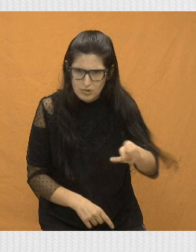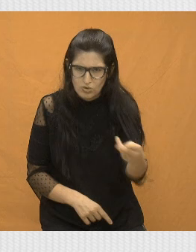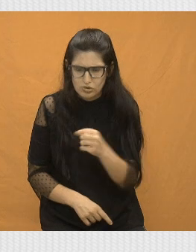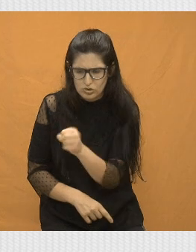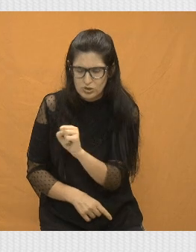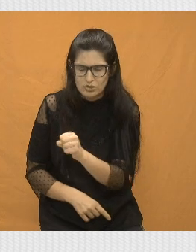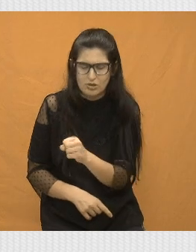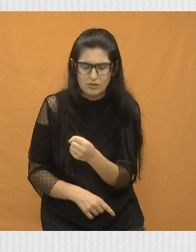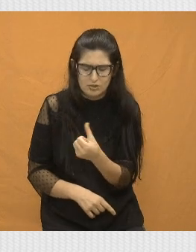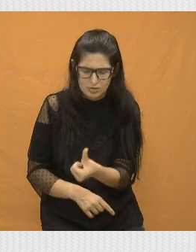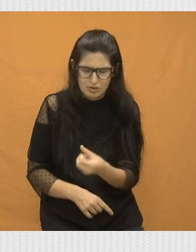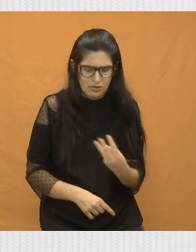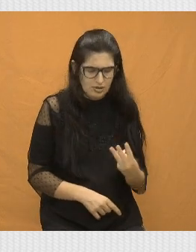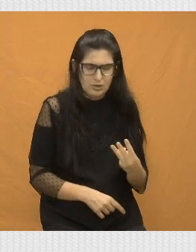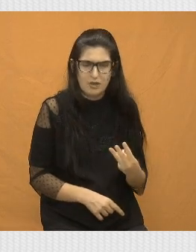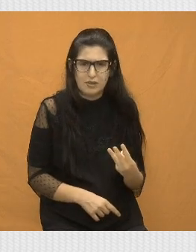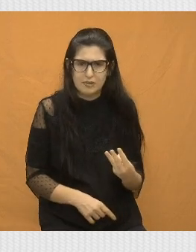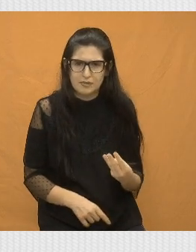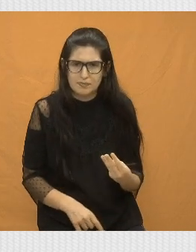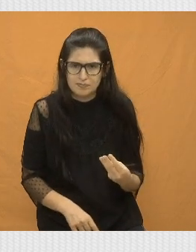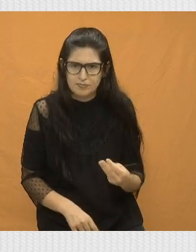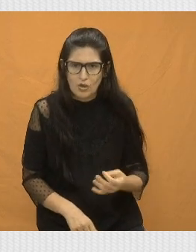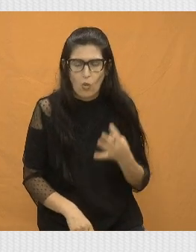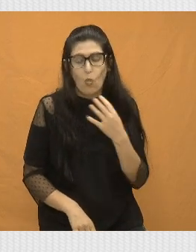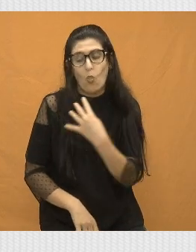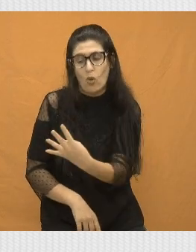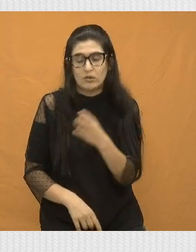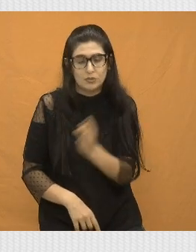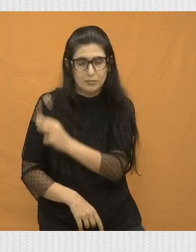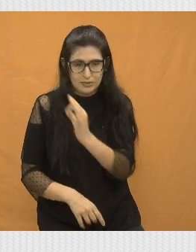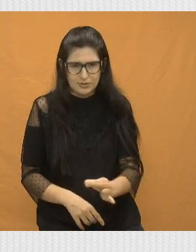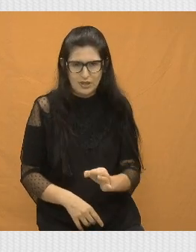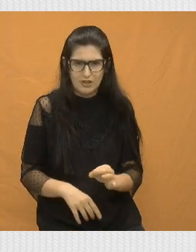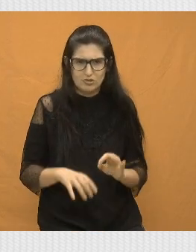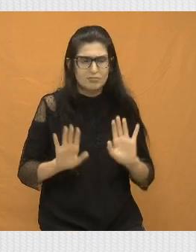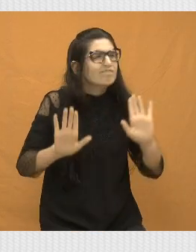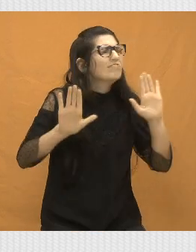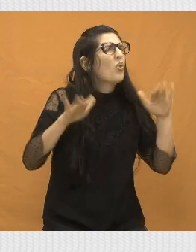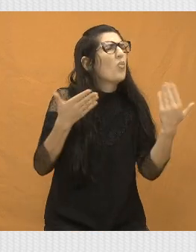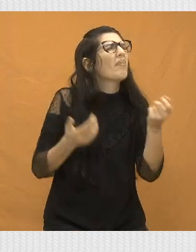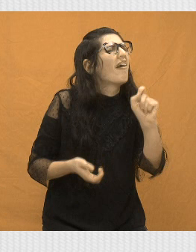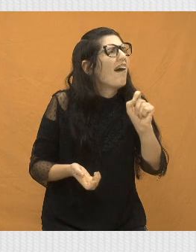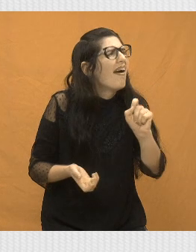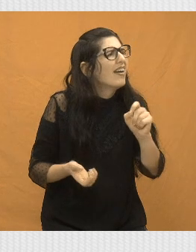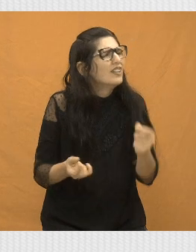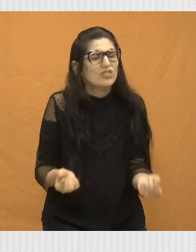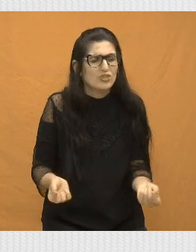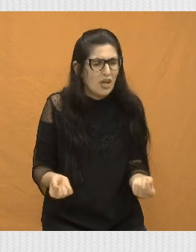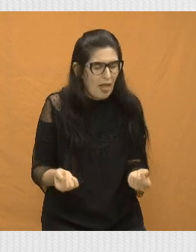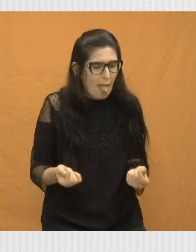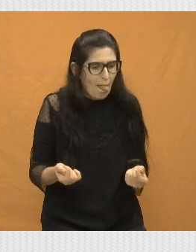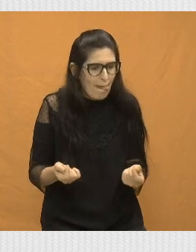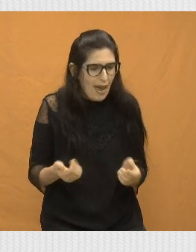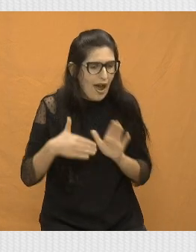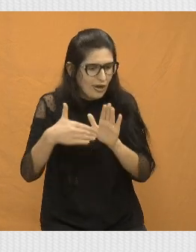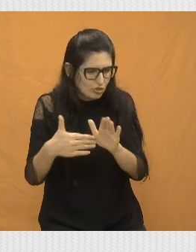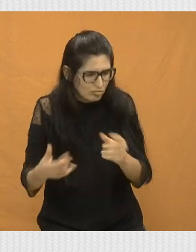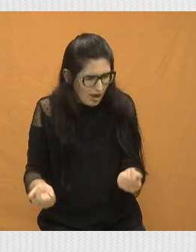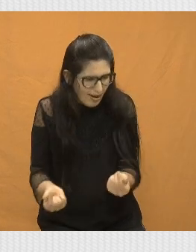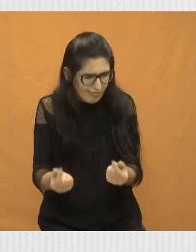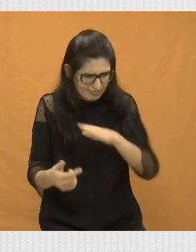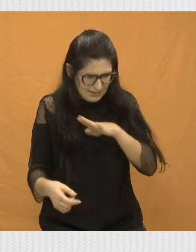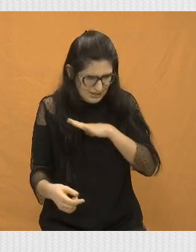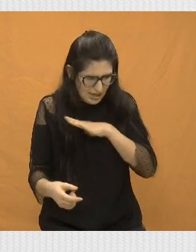12.863.000, a meta de 4%. Pode perceber que esse investimento ele tem coerência e consonância